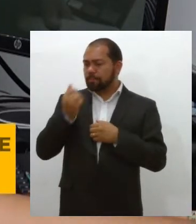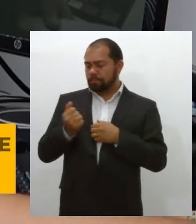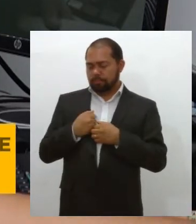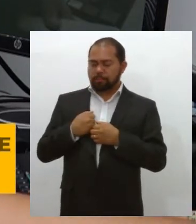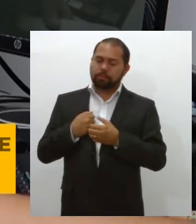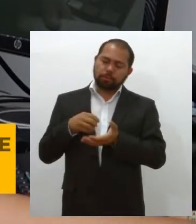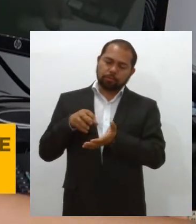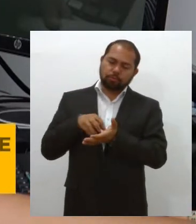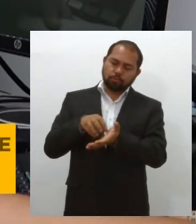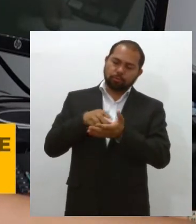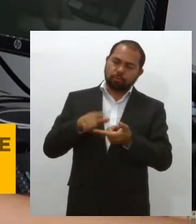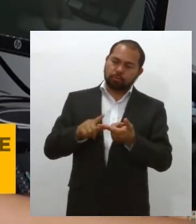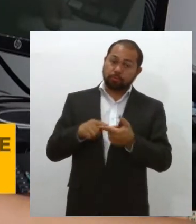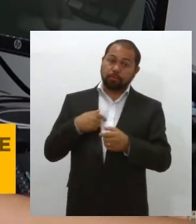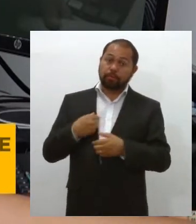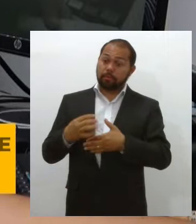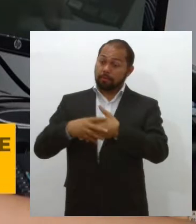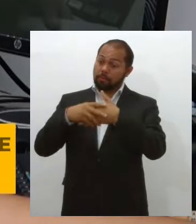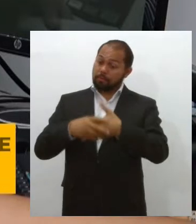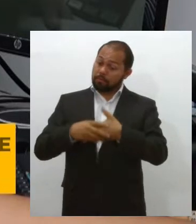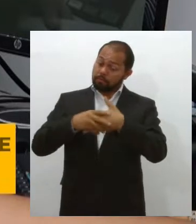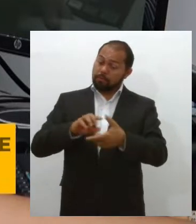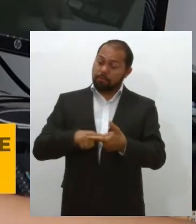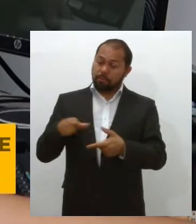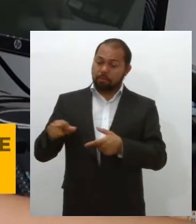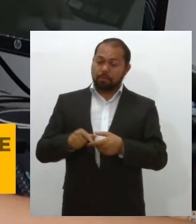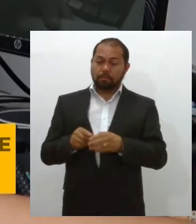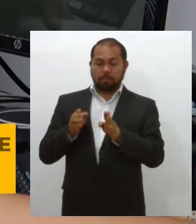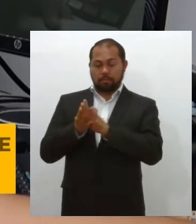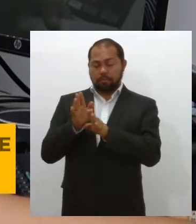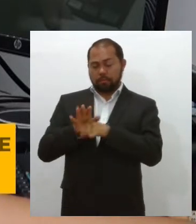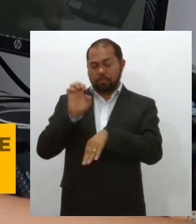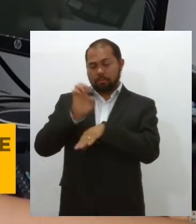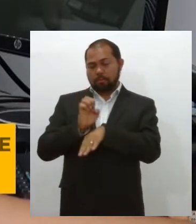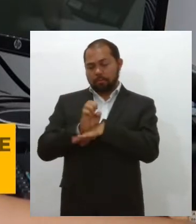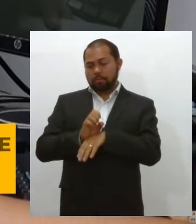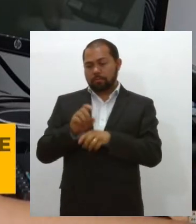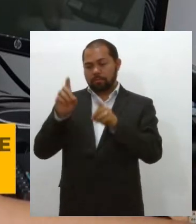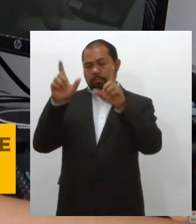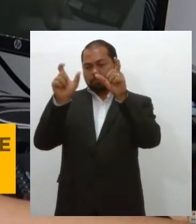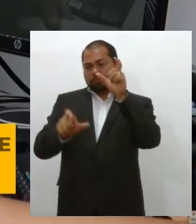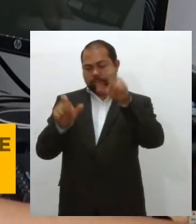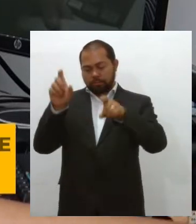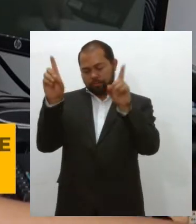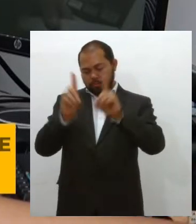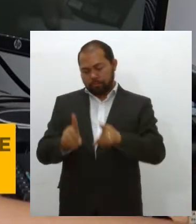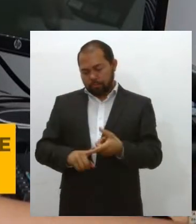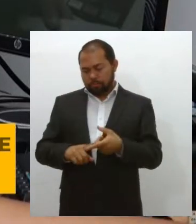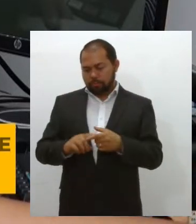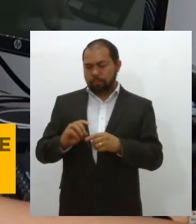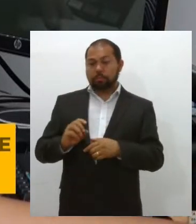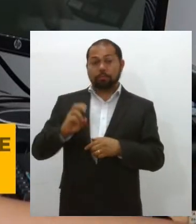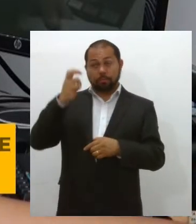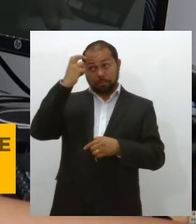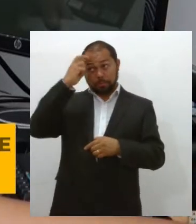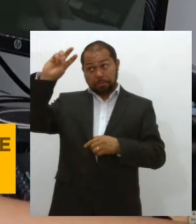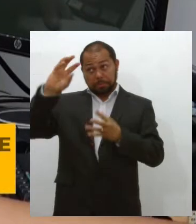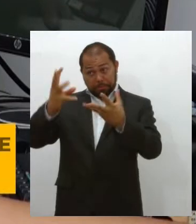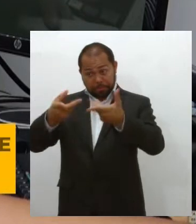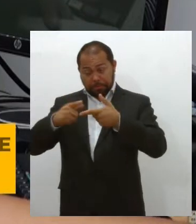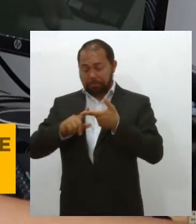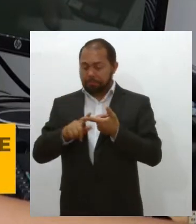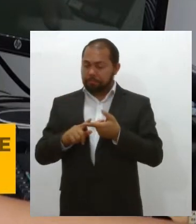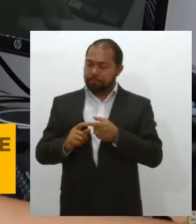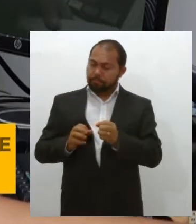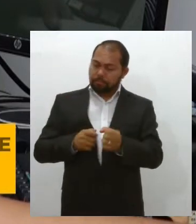é feito em parceria com o Conselho Estadual de Pessoas com Deficiência e Altas Habilidades, que está gerindo